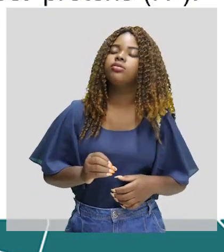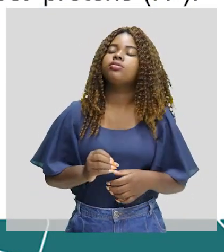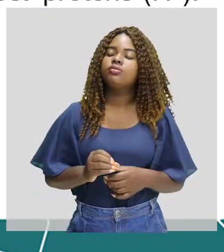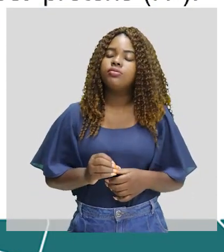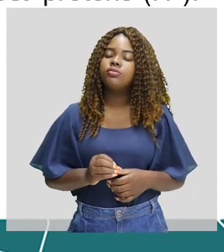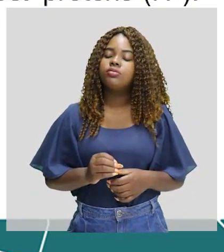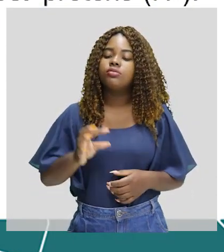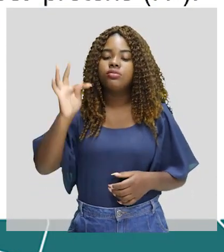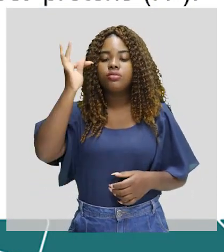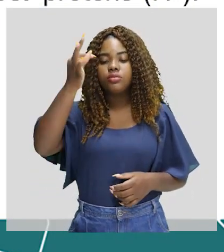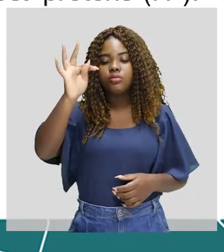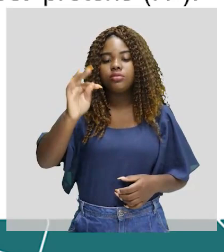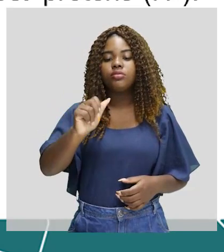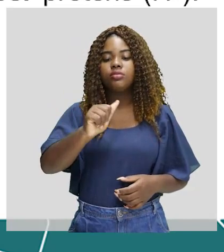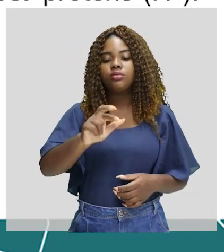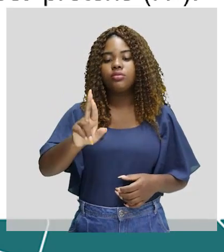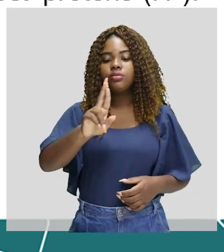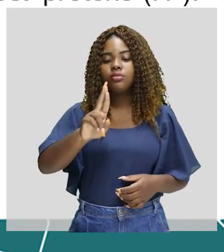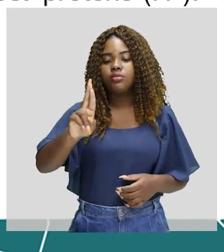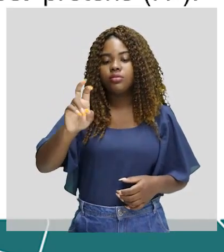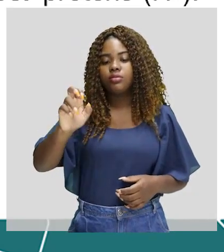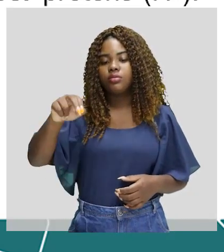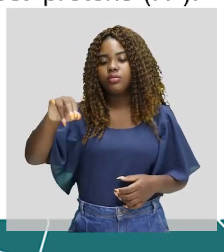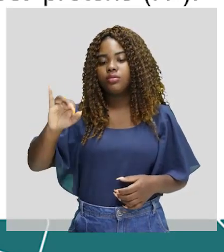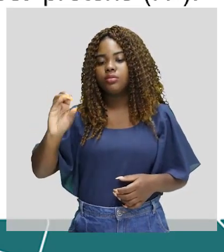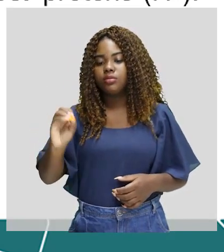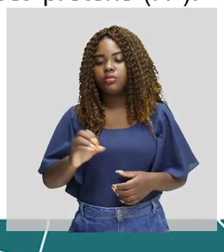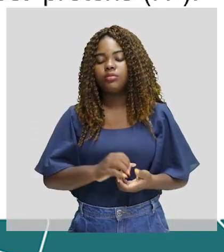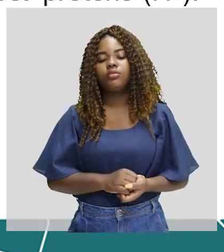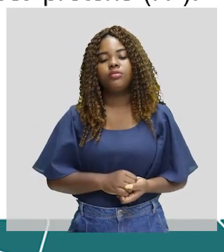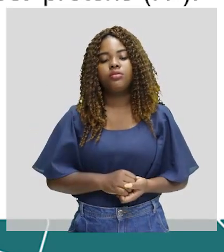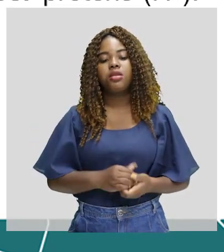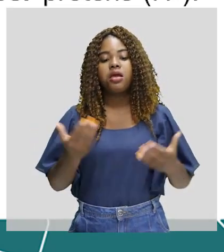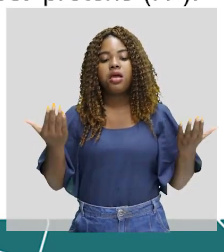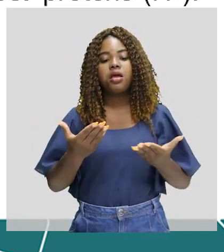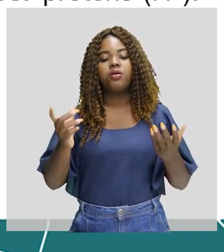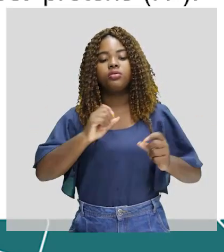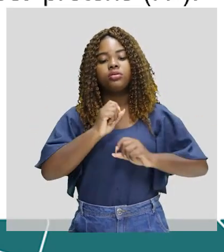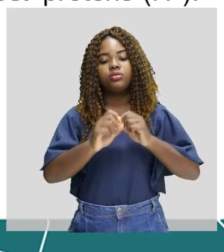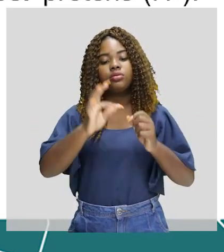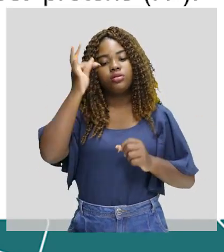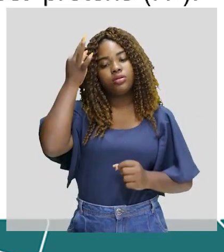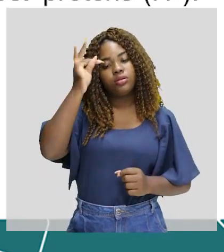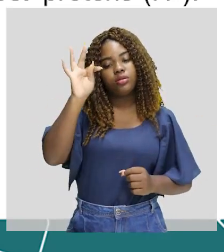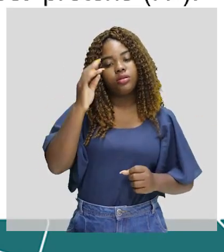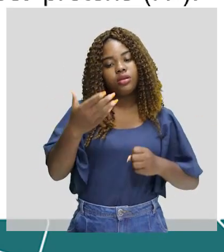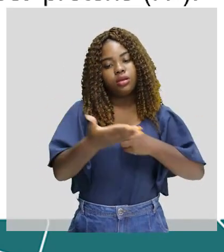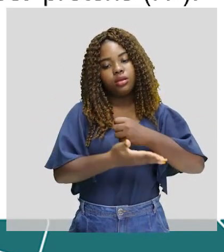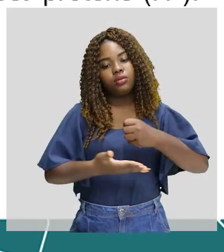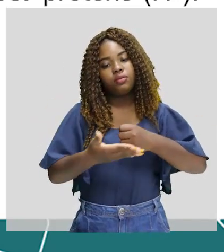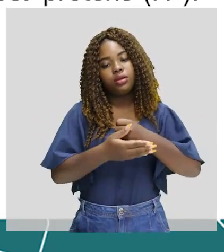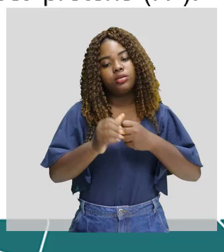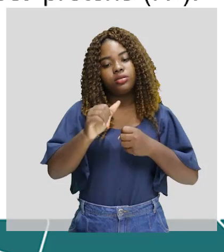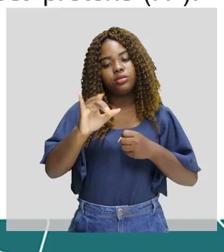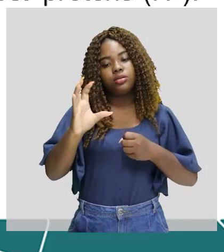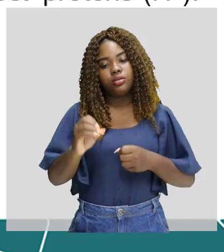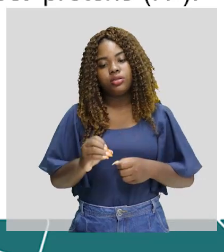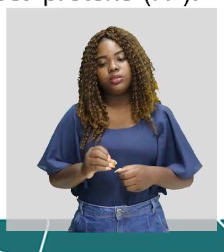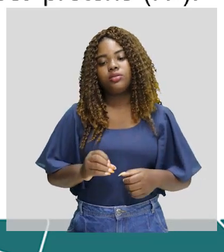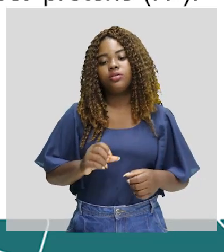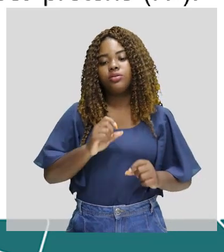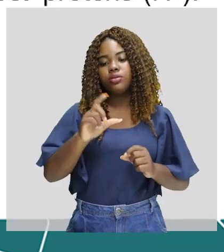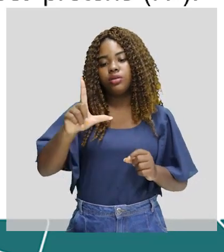a teoria de Arrhenius. Agora nós vamos falar um pouco sobre a teoria ácido-base de Bronsted